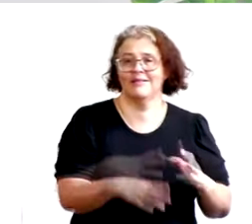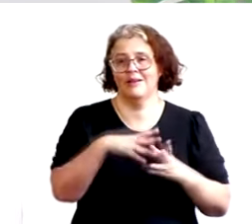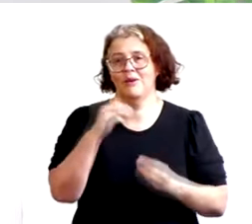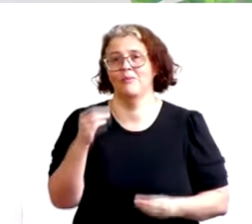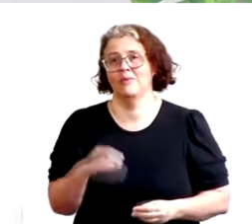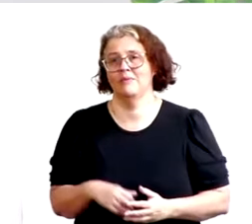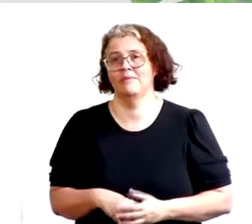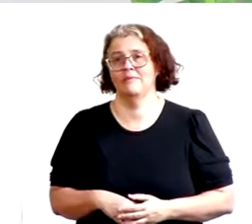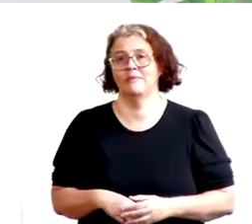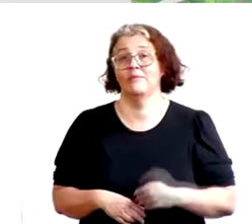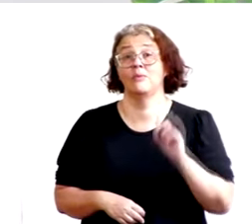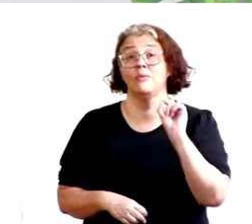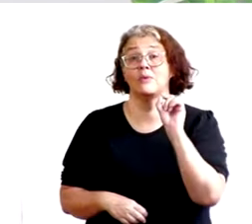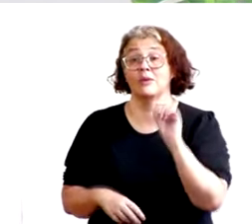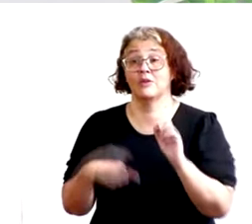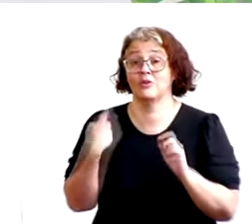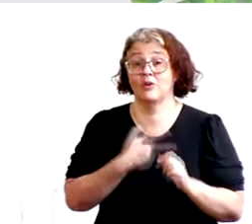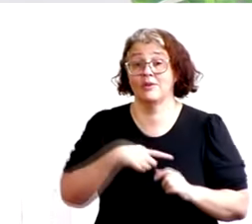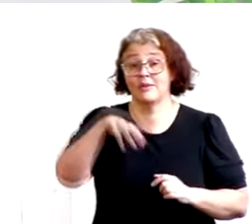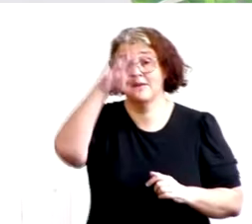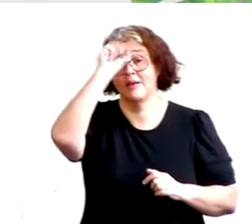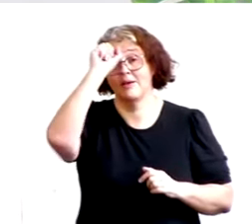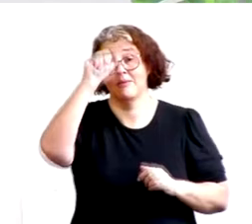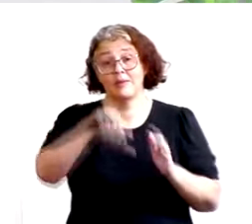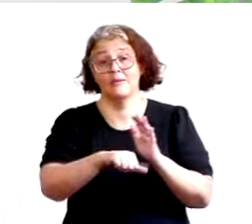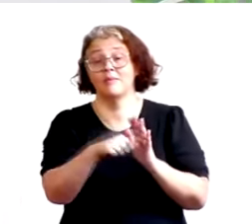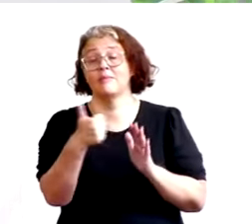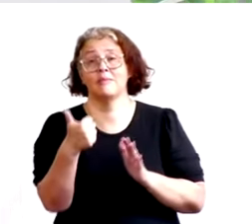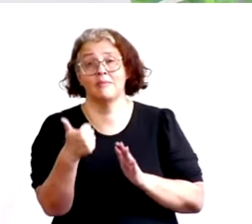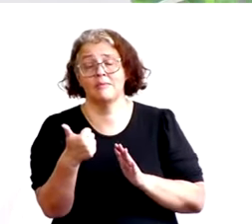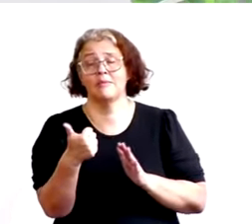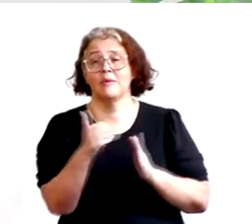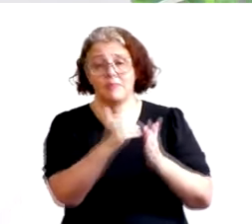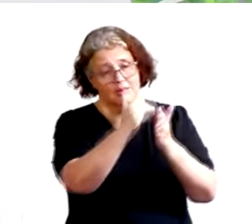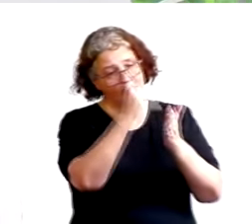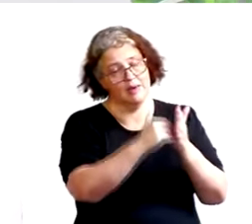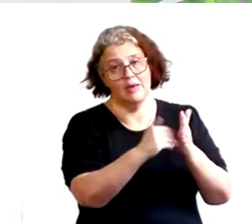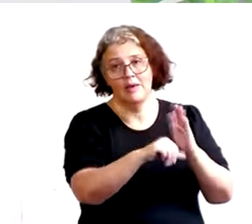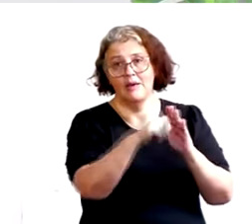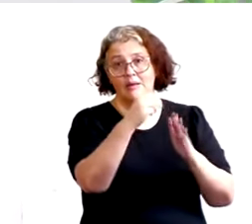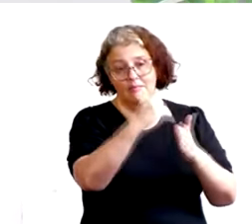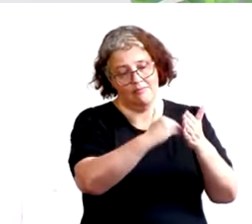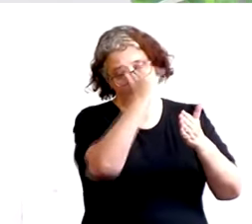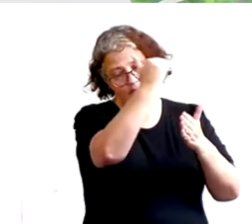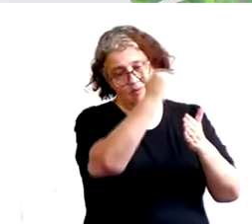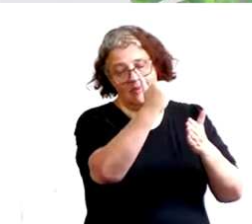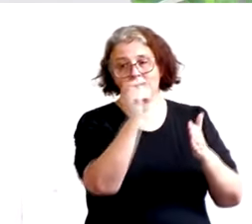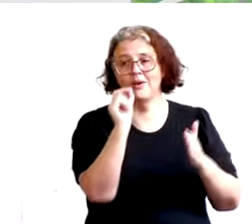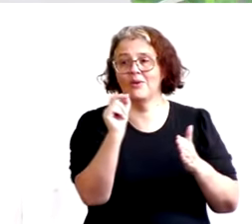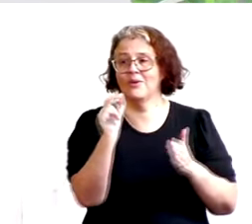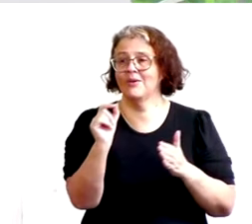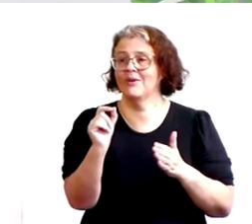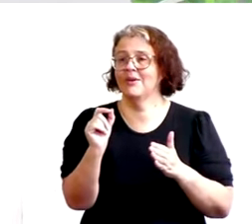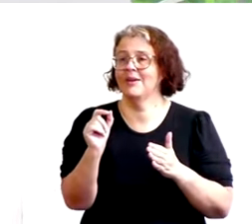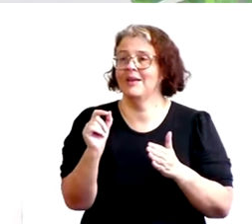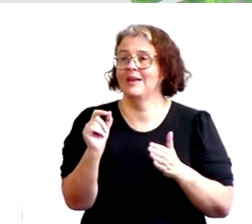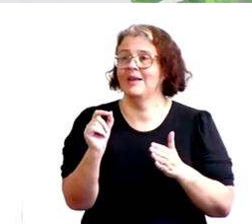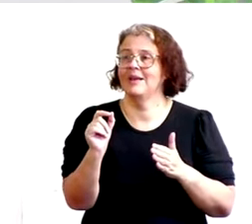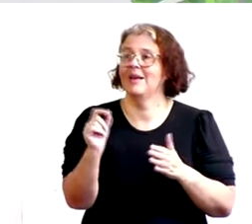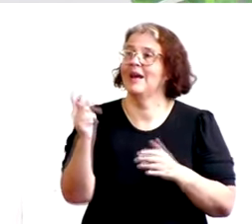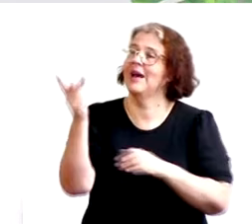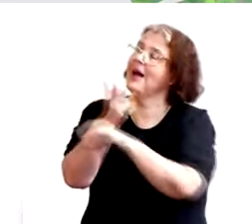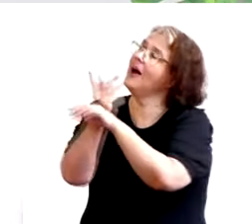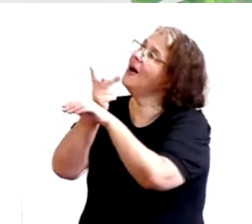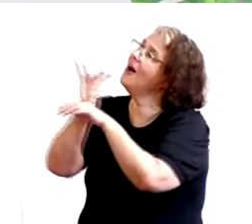o que aprendemos por fim nessa primeira parte é que a sua visita ao passado Acabou ou não ser uma causa de sua